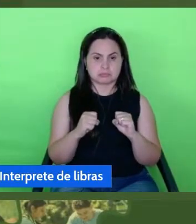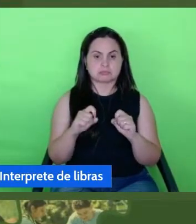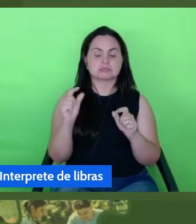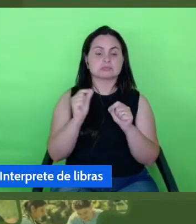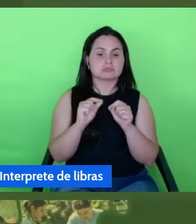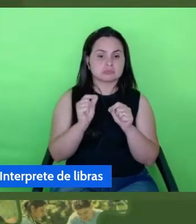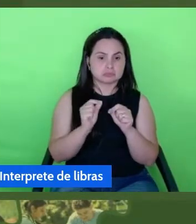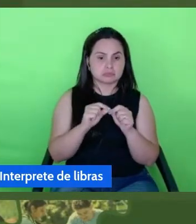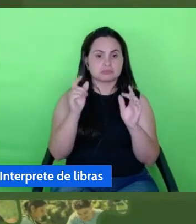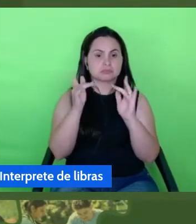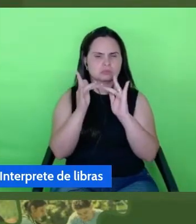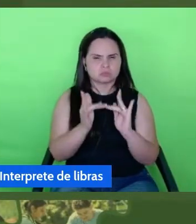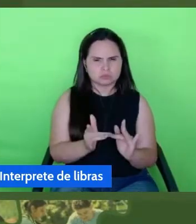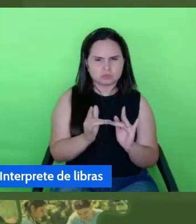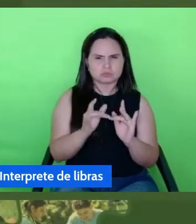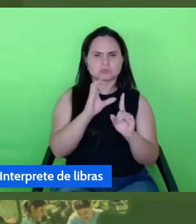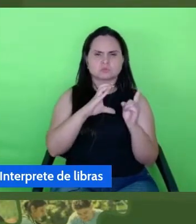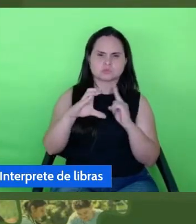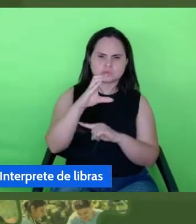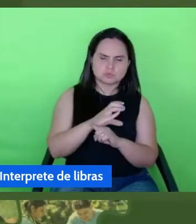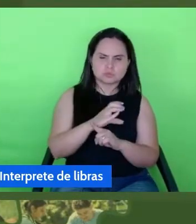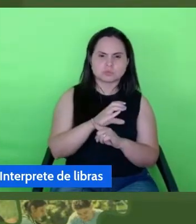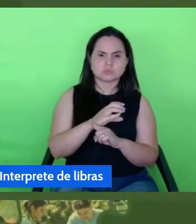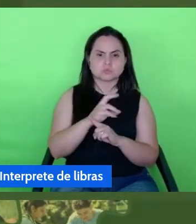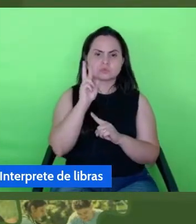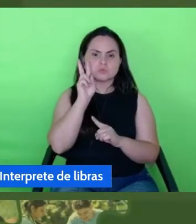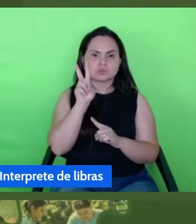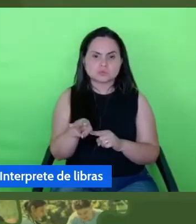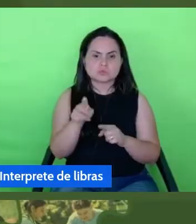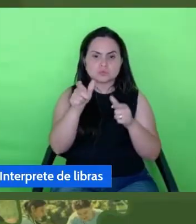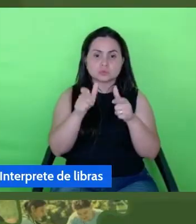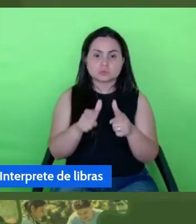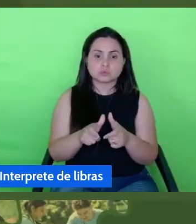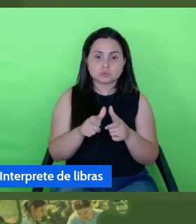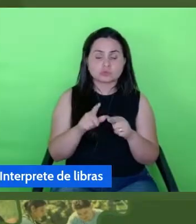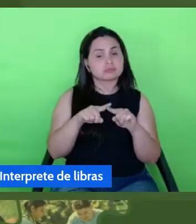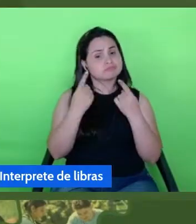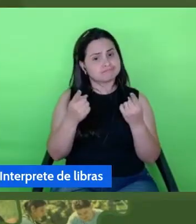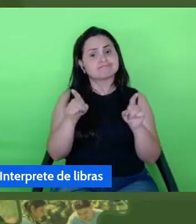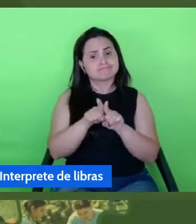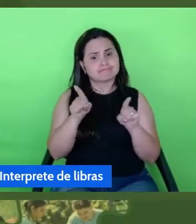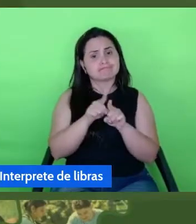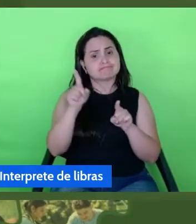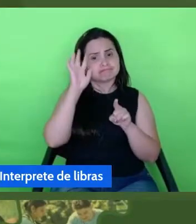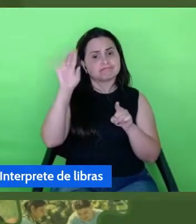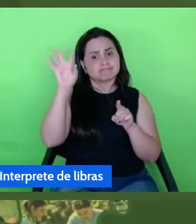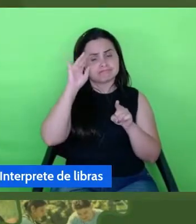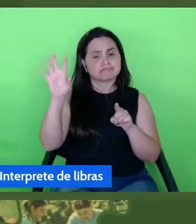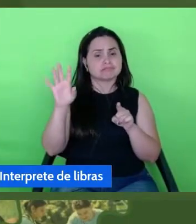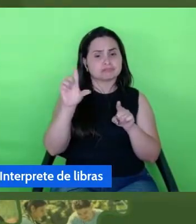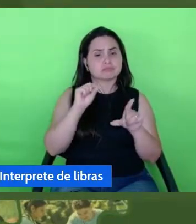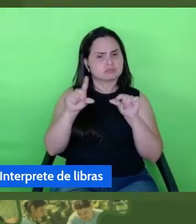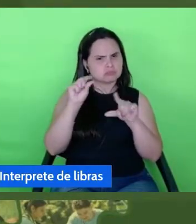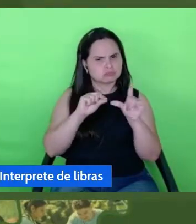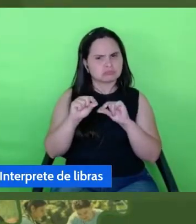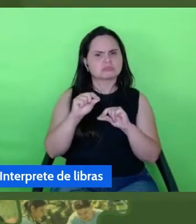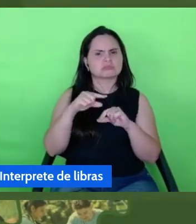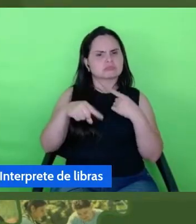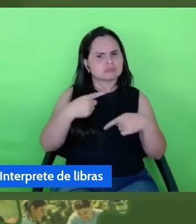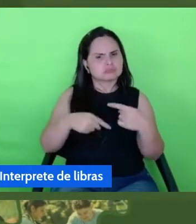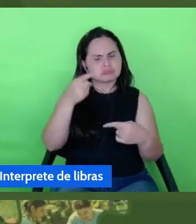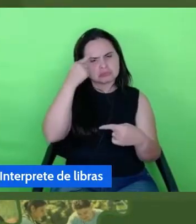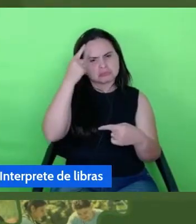essa conexão da comunidade no olhar local, mas também pensar na escalabilidade, né? Para depois eles pensarem em